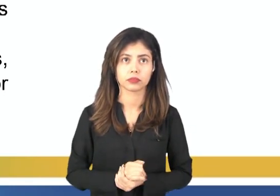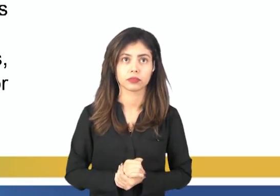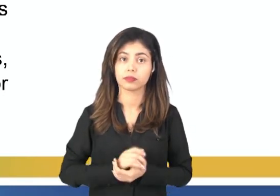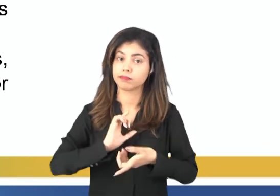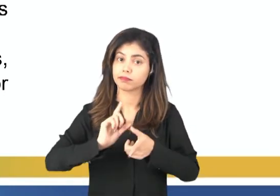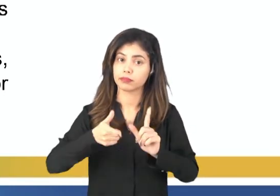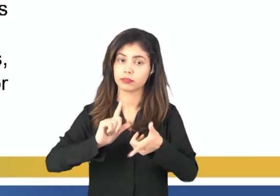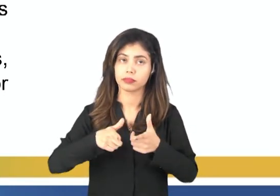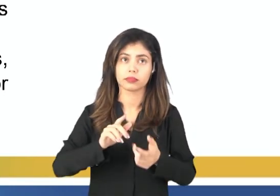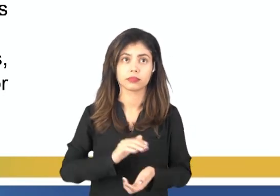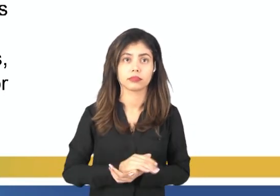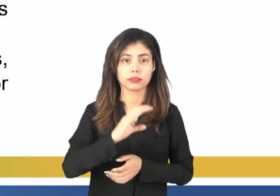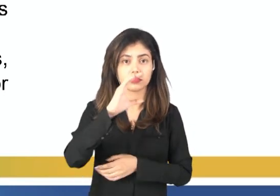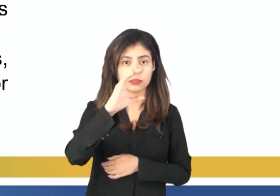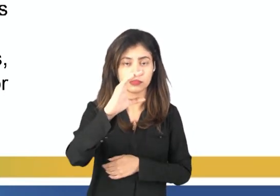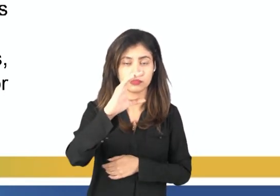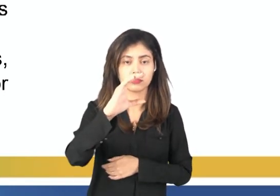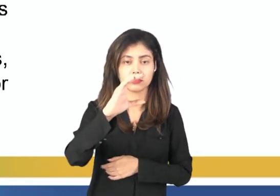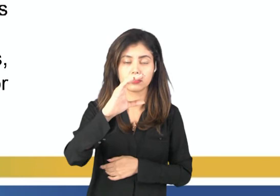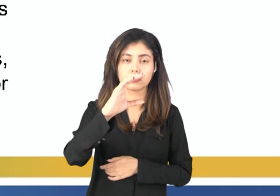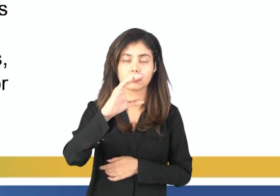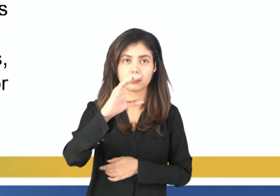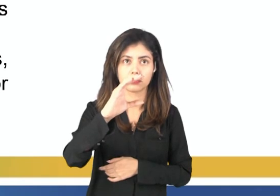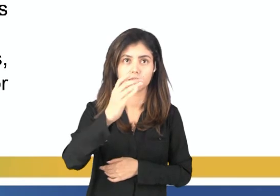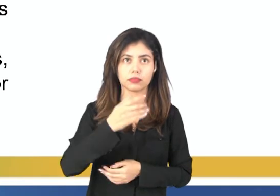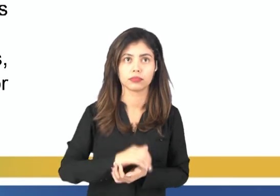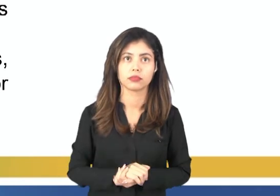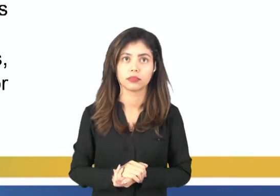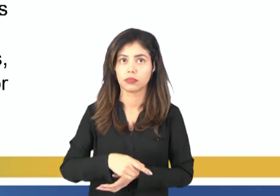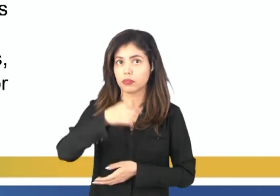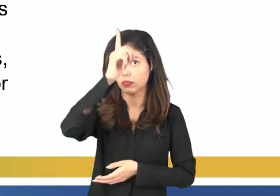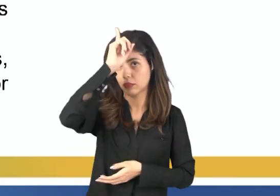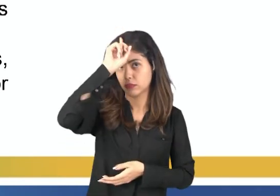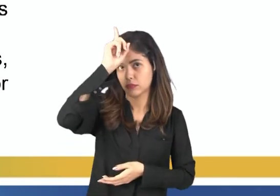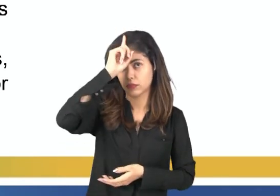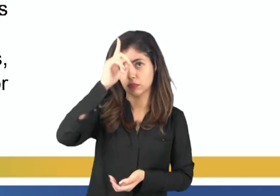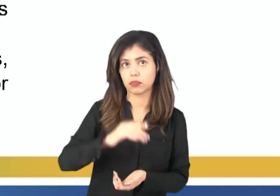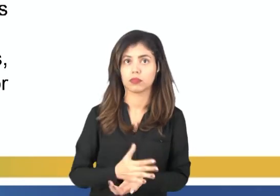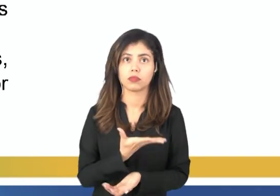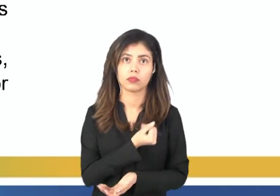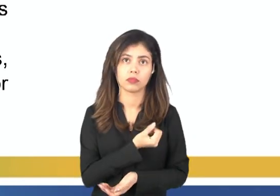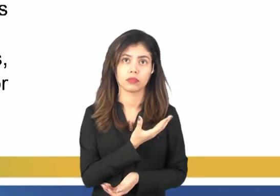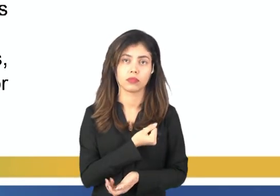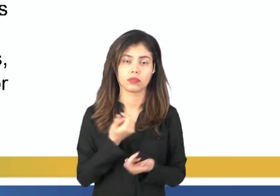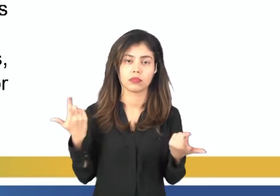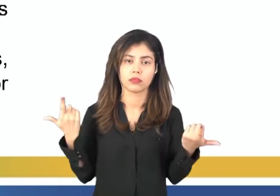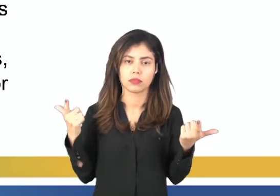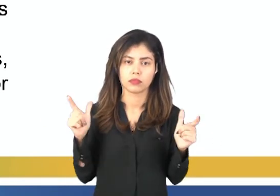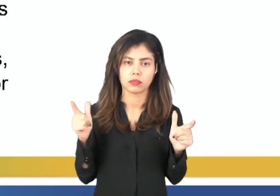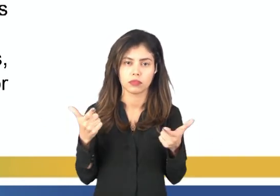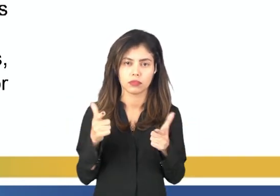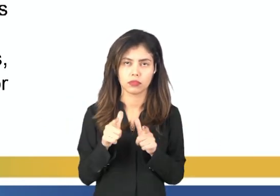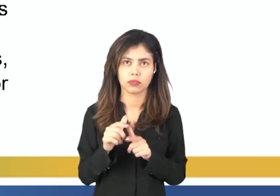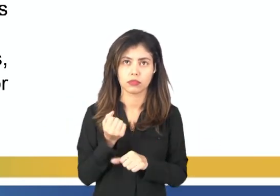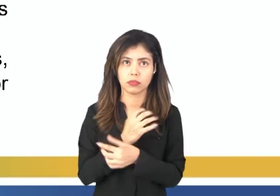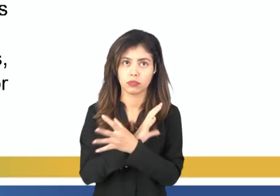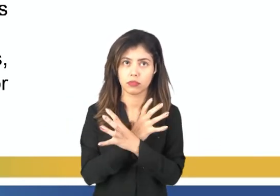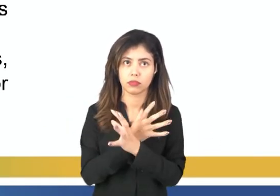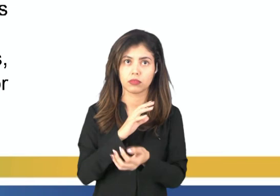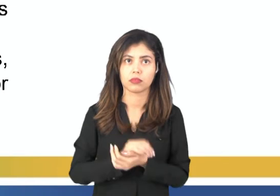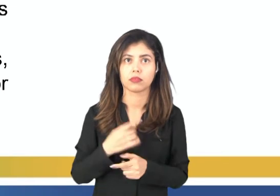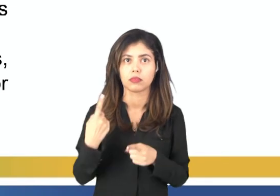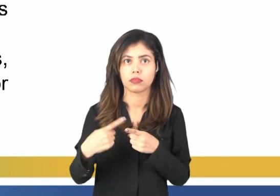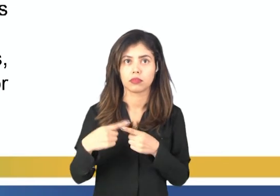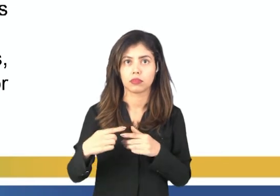e nesse caso pessoal a única alternativa correta seria a letra C onde fala que no adulto a gente vai observar um número menor